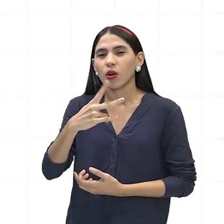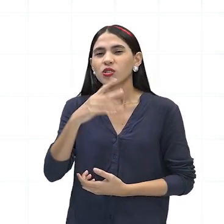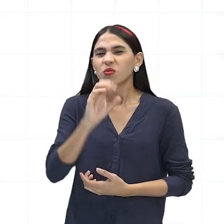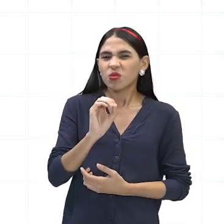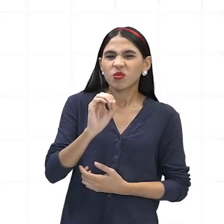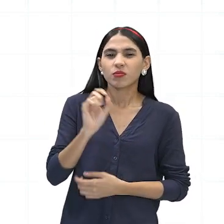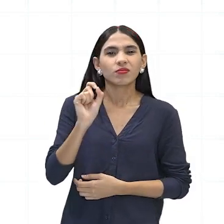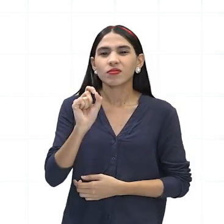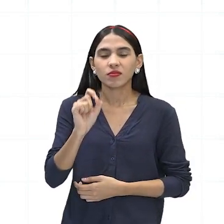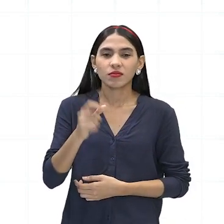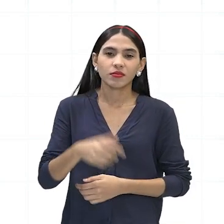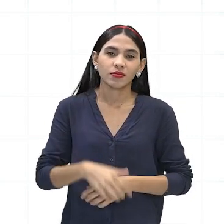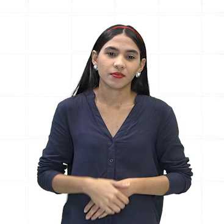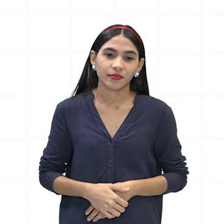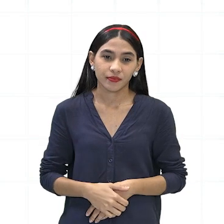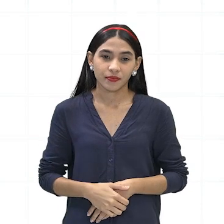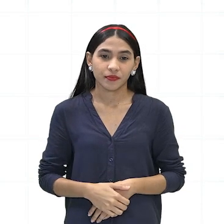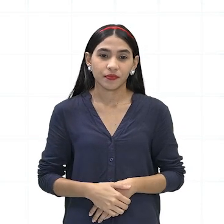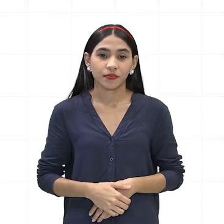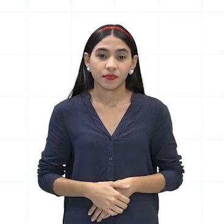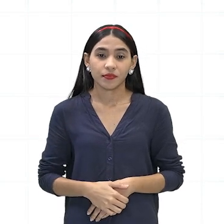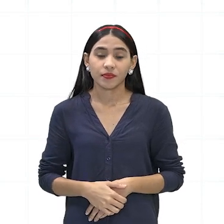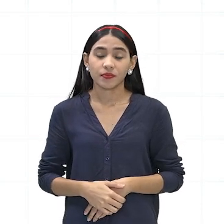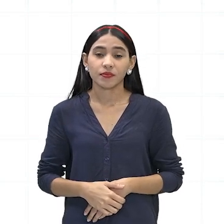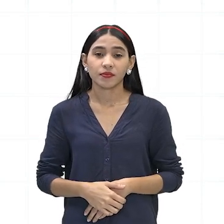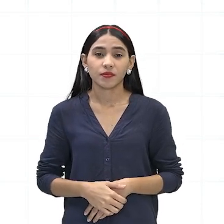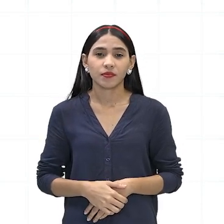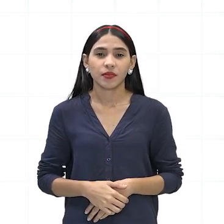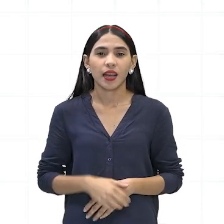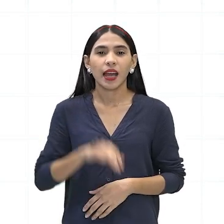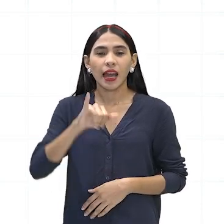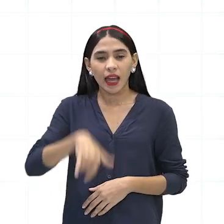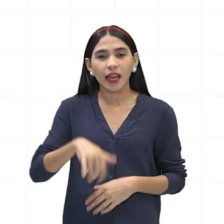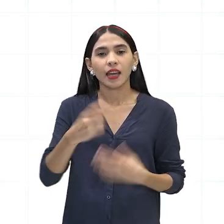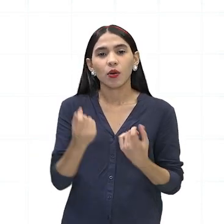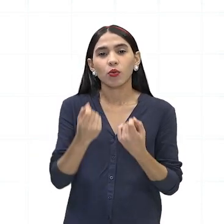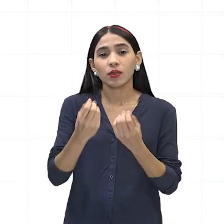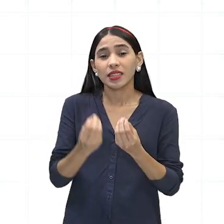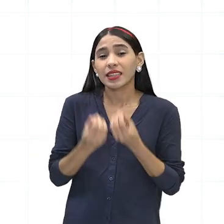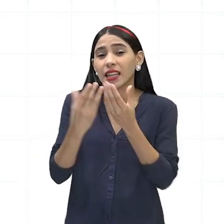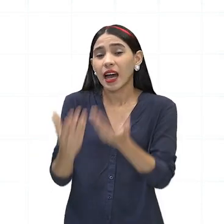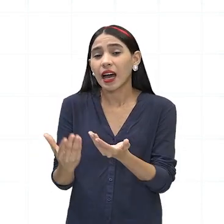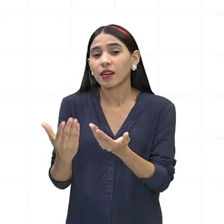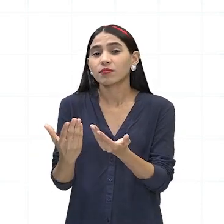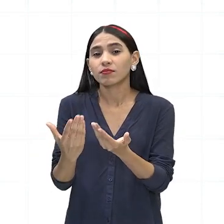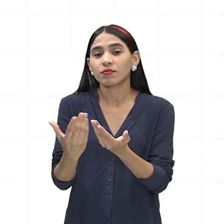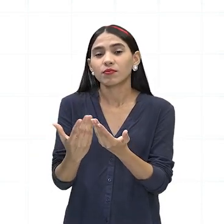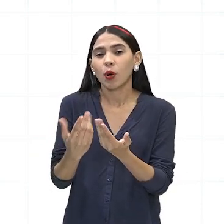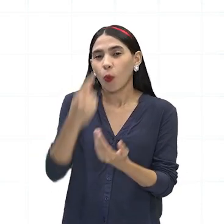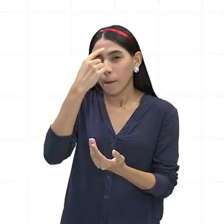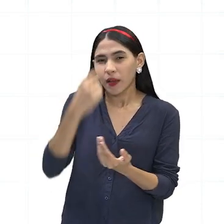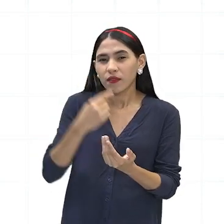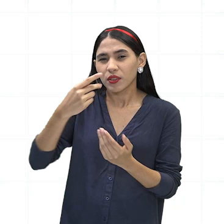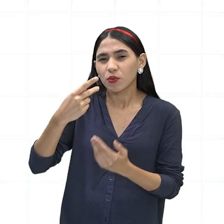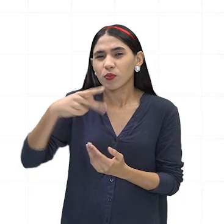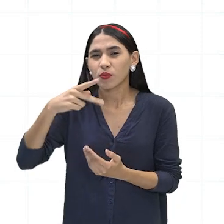seria estereótipo? Olha só, é uma imagem pré-concebida, padronizada